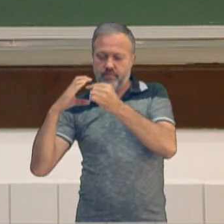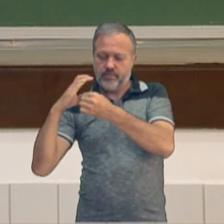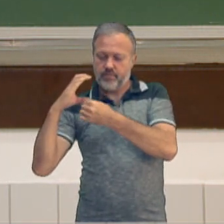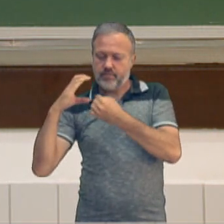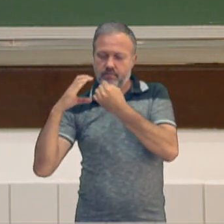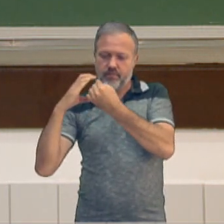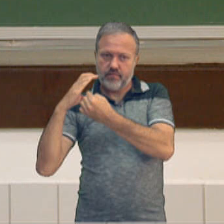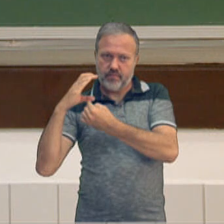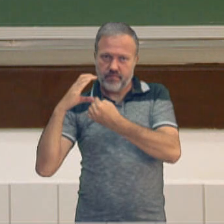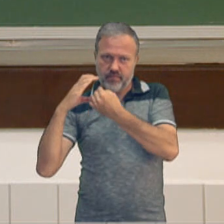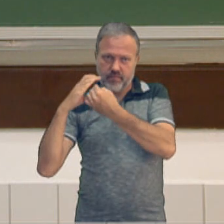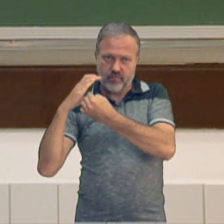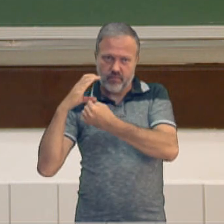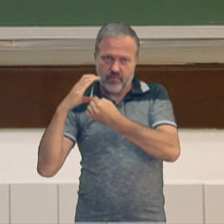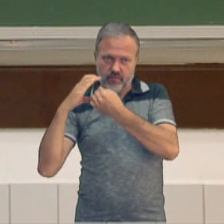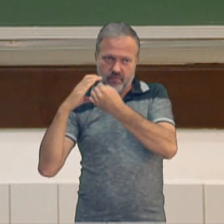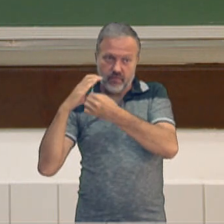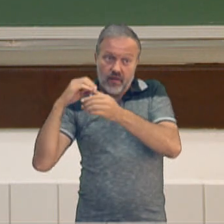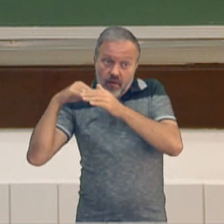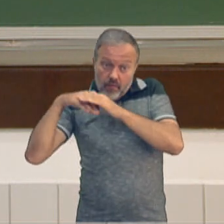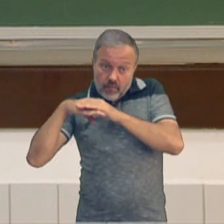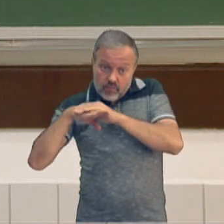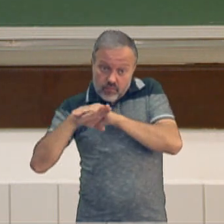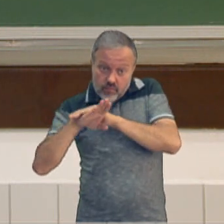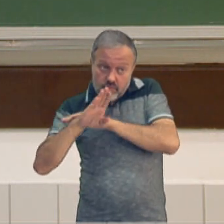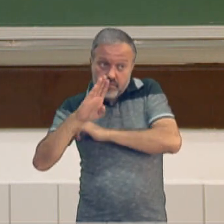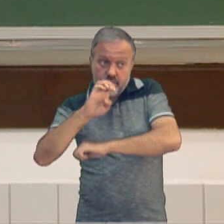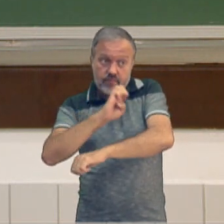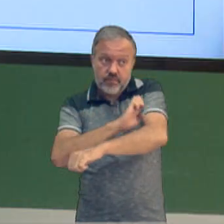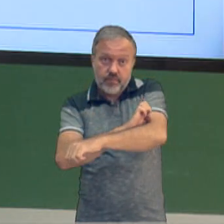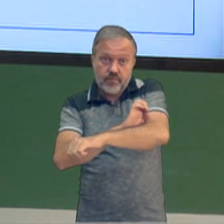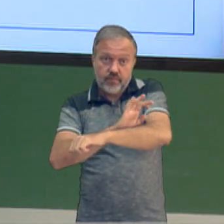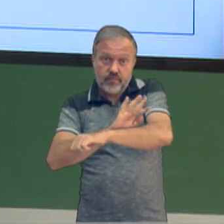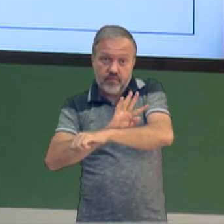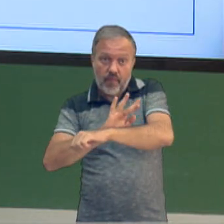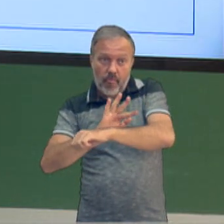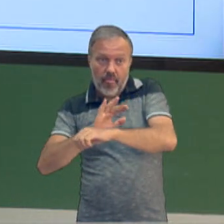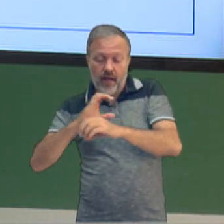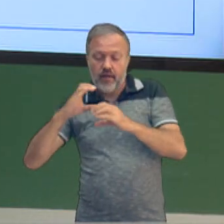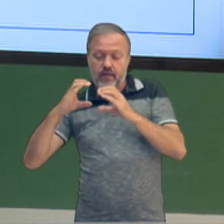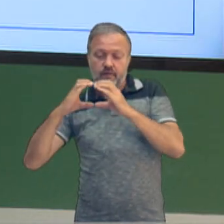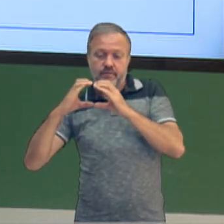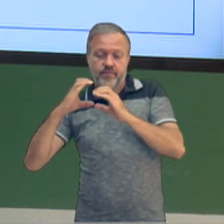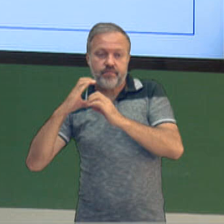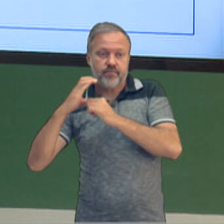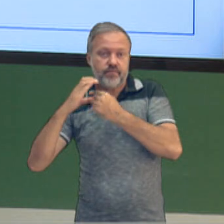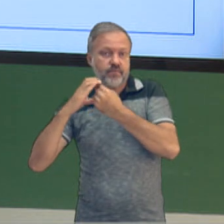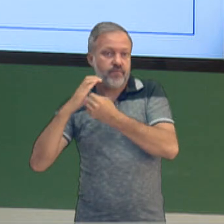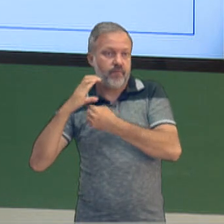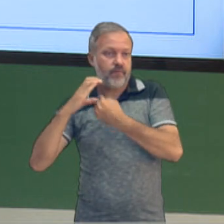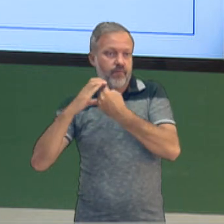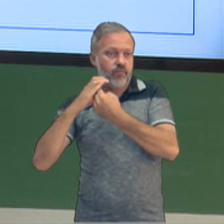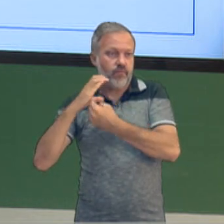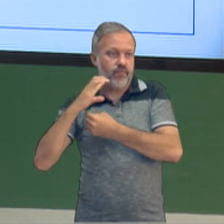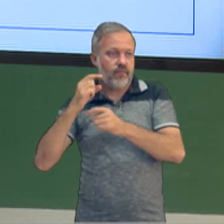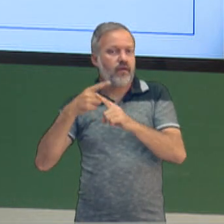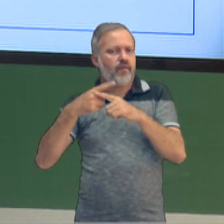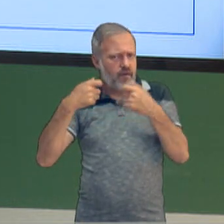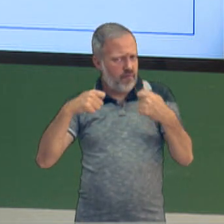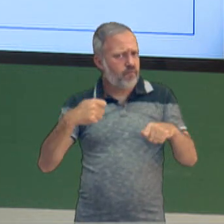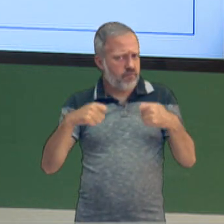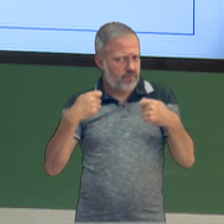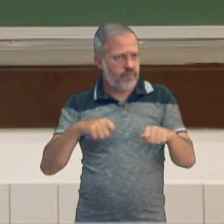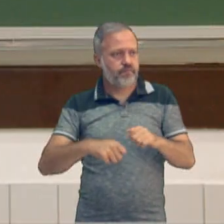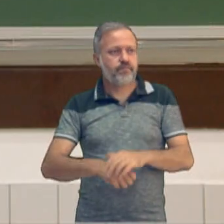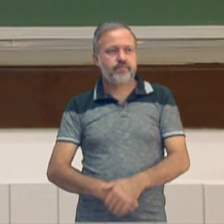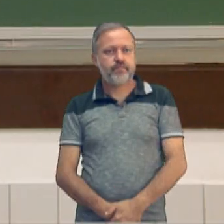ali armazenado. Para quê? Para um dia, quando a pessoa precisar, ela ter essa reserva energética. Professora, mas a gente precisa?